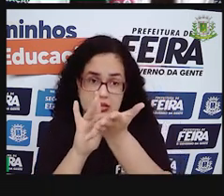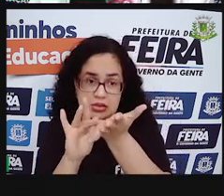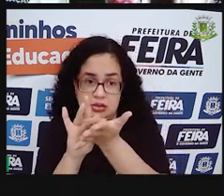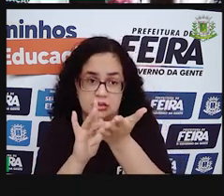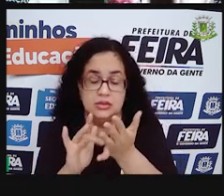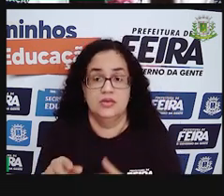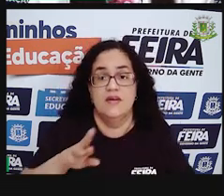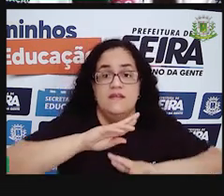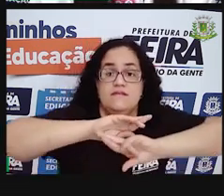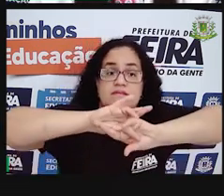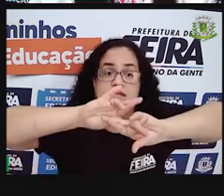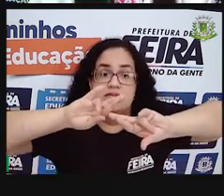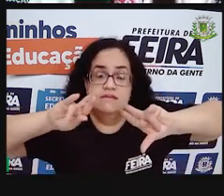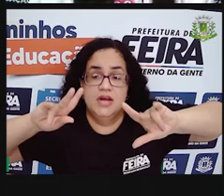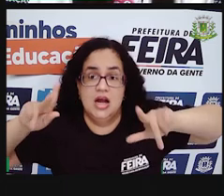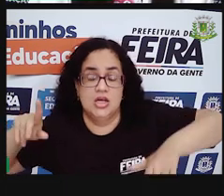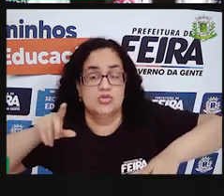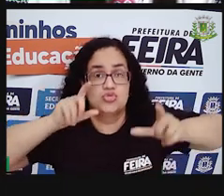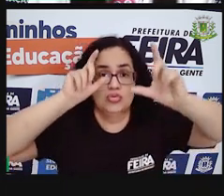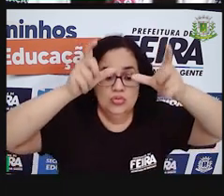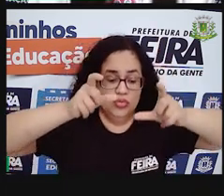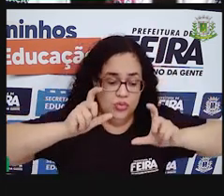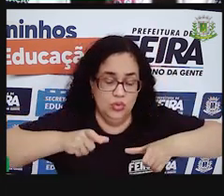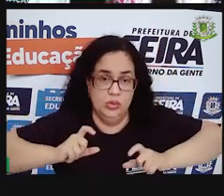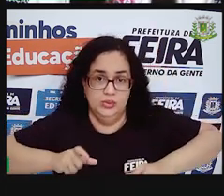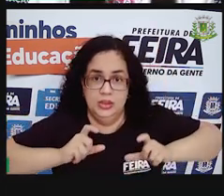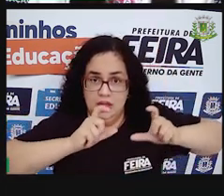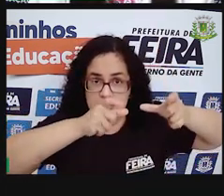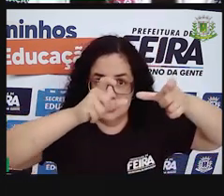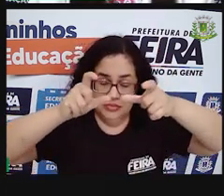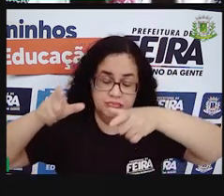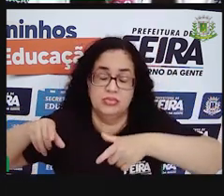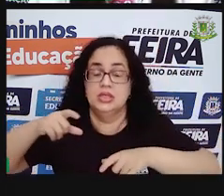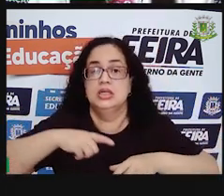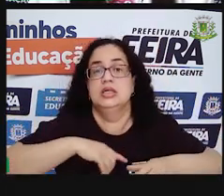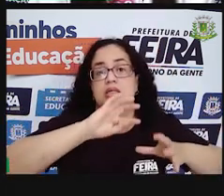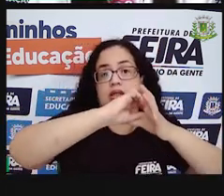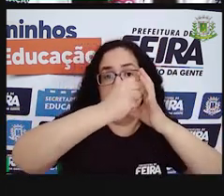Eles vieram de diversas partes, possuem também